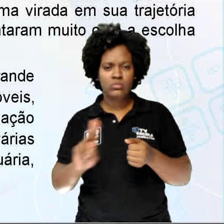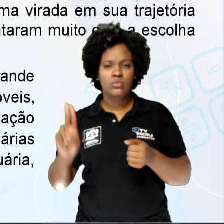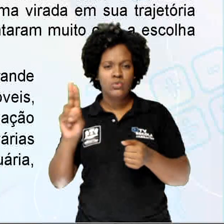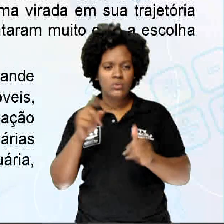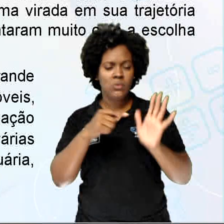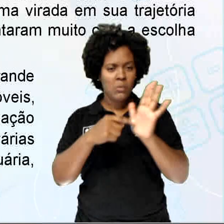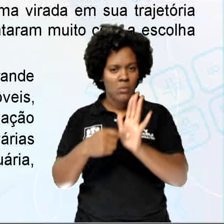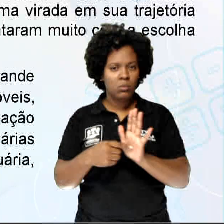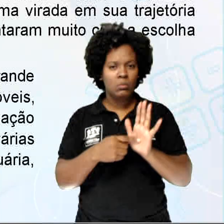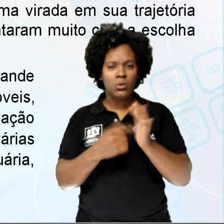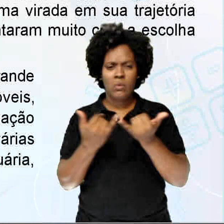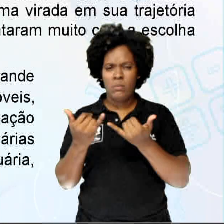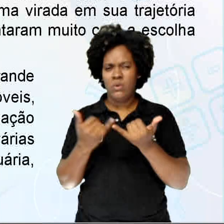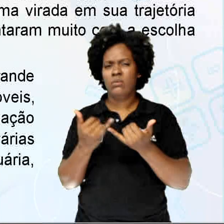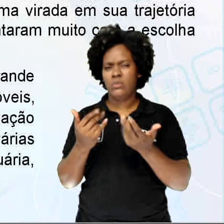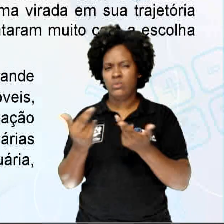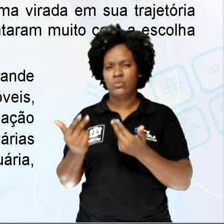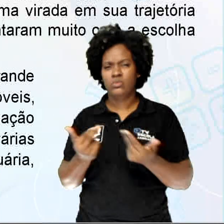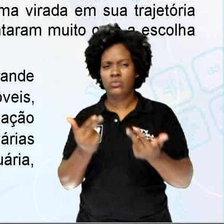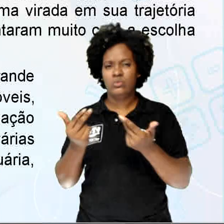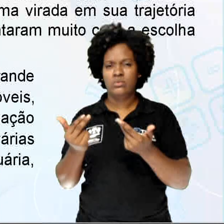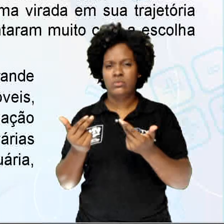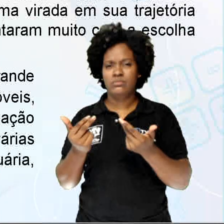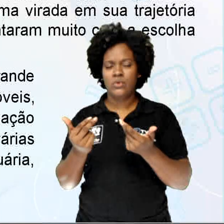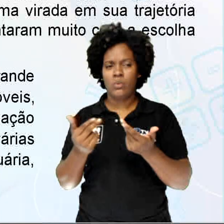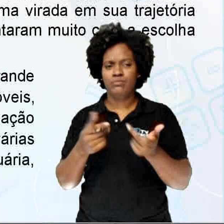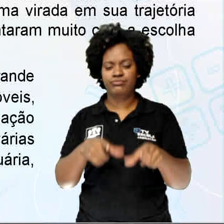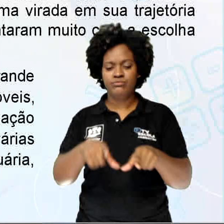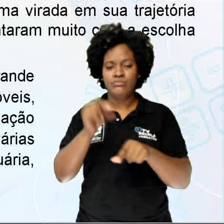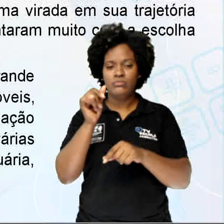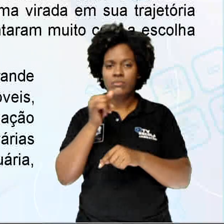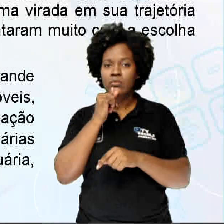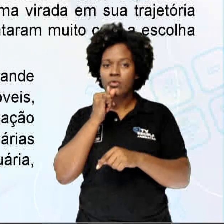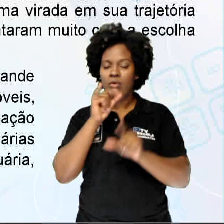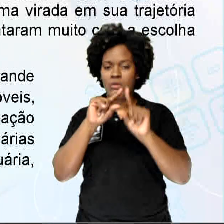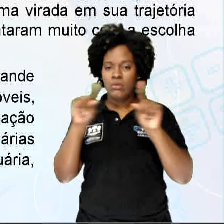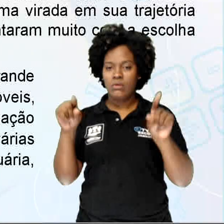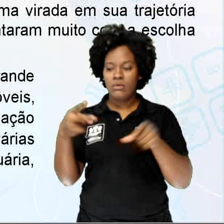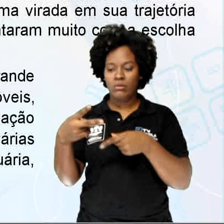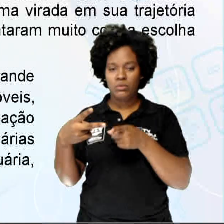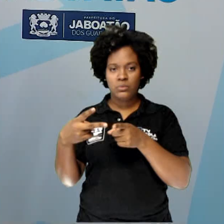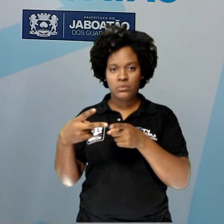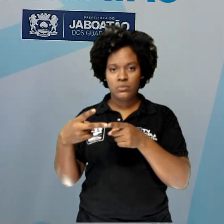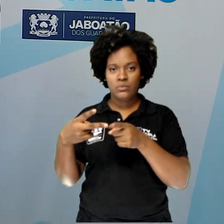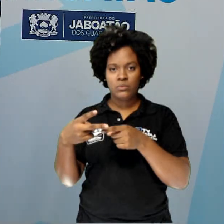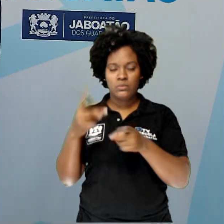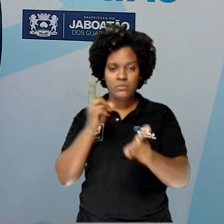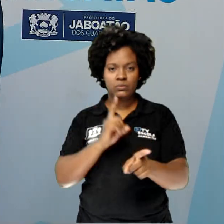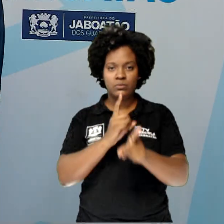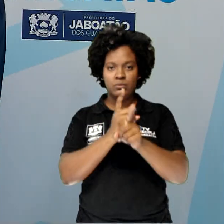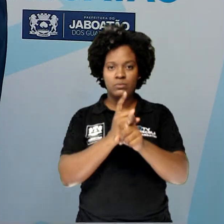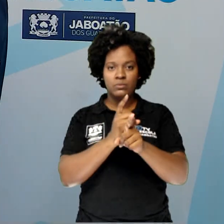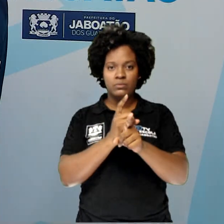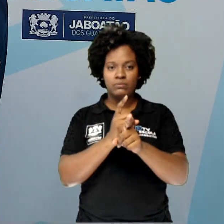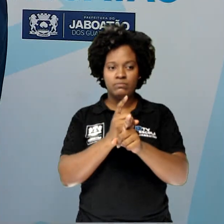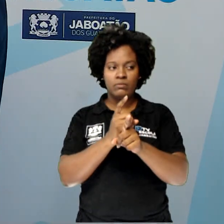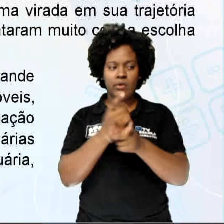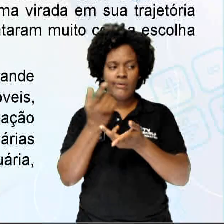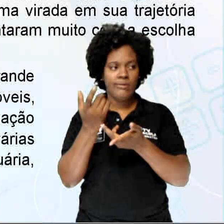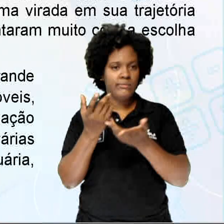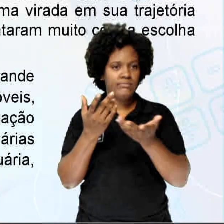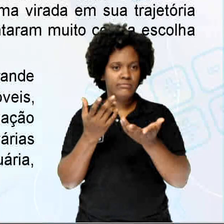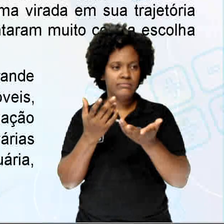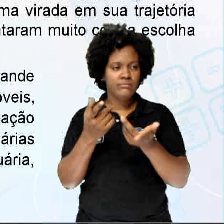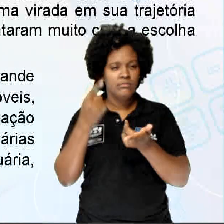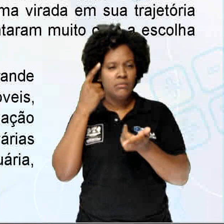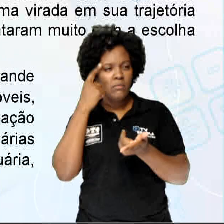passagem? Só a gente pegar como exemplo aqui o que tem na linha 2. A gente encontra o seguinte: prevê-lo é possível,